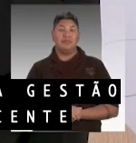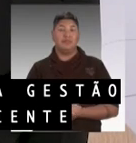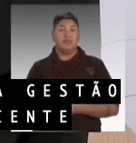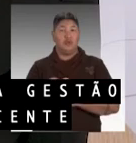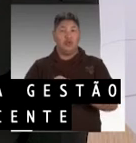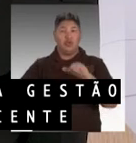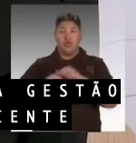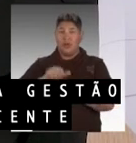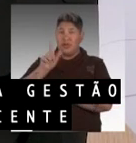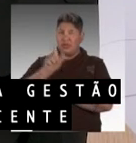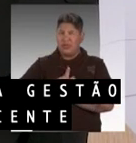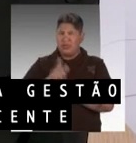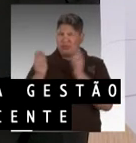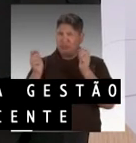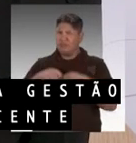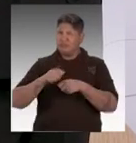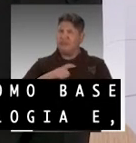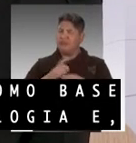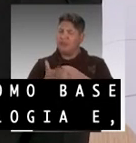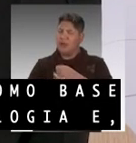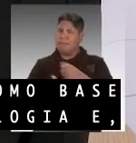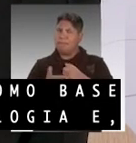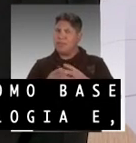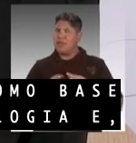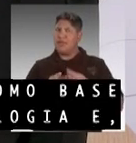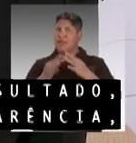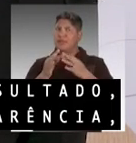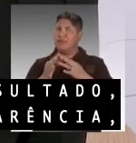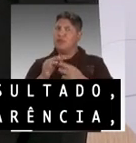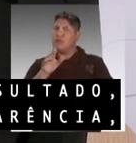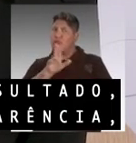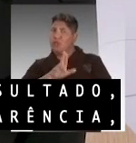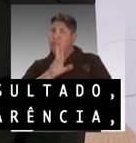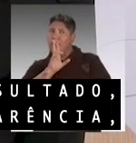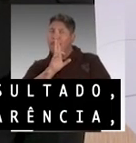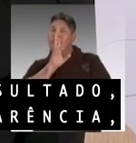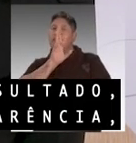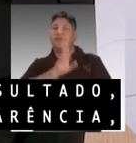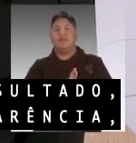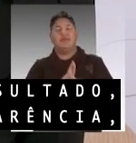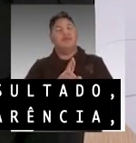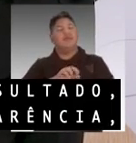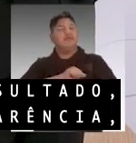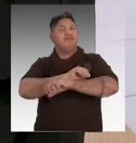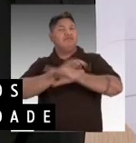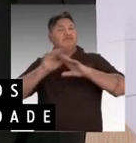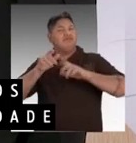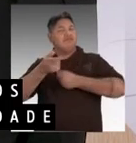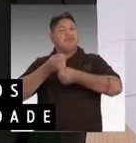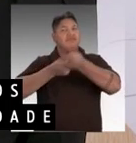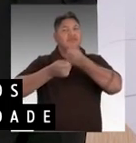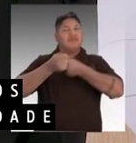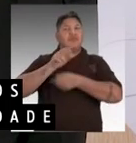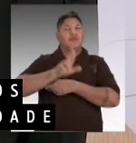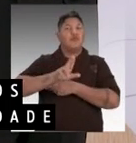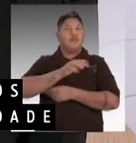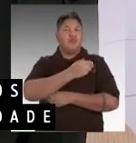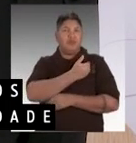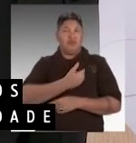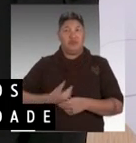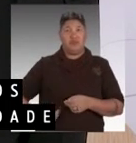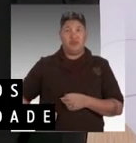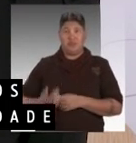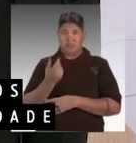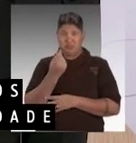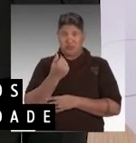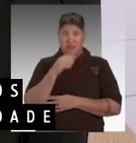Tornar a gestão eficiente tendo como base a tecnologia e, como resultado, a transparência, a economia de recursos